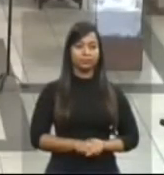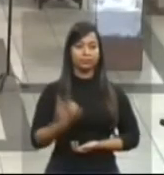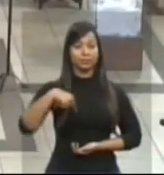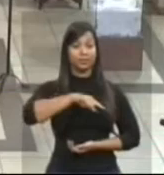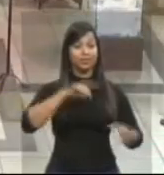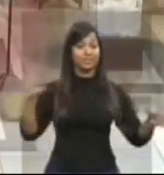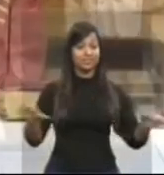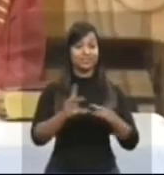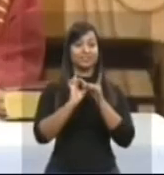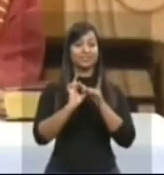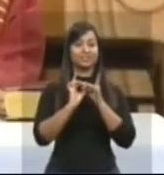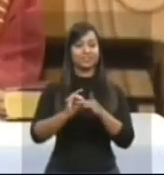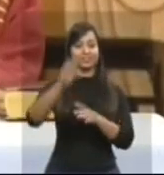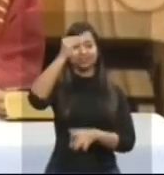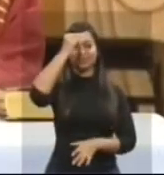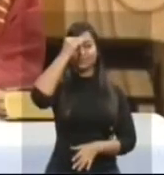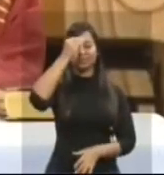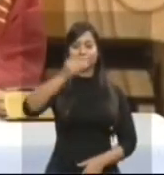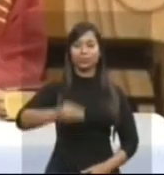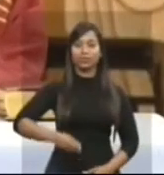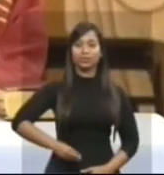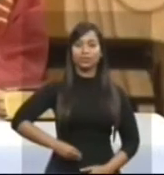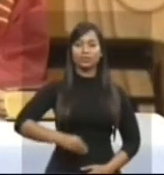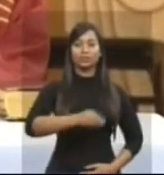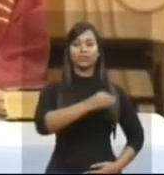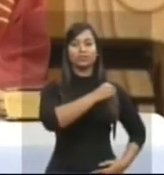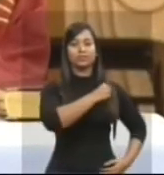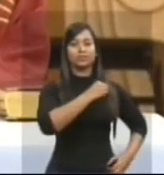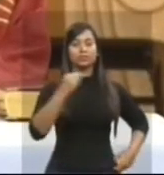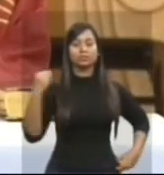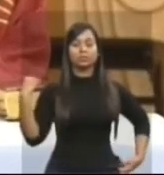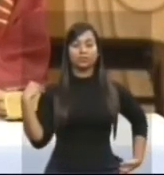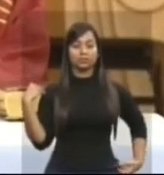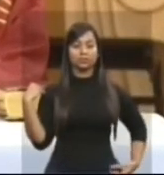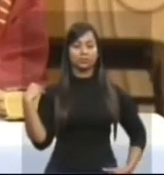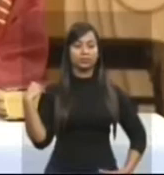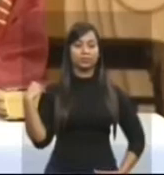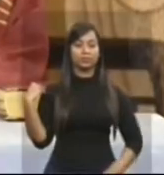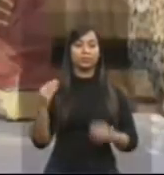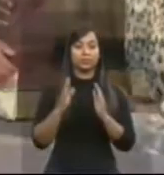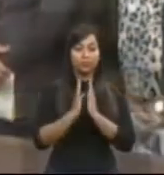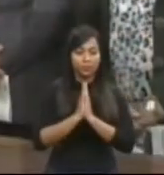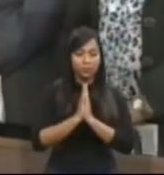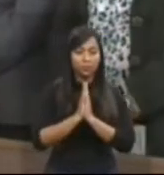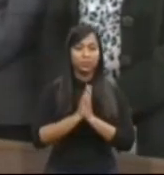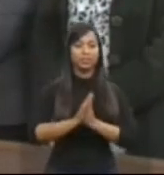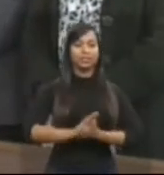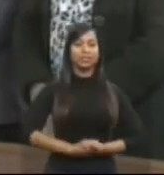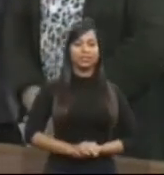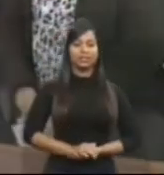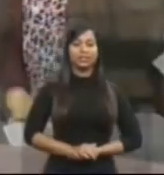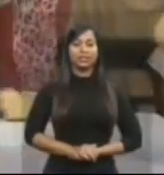Estamos reunidos em nome do Pai, e do Filho, e do Espírito Santo.